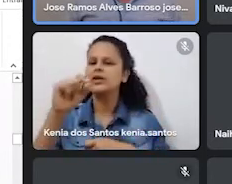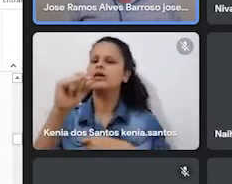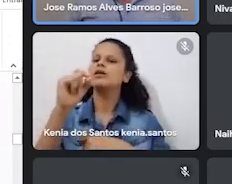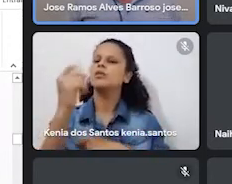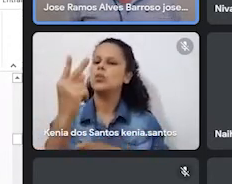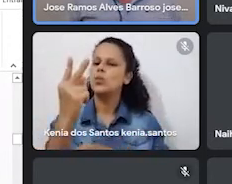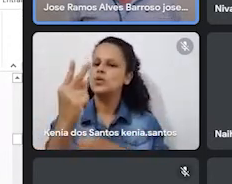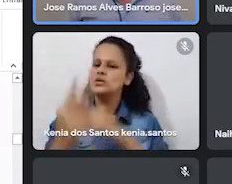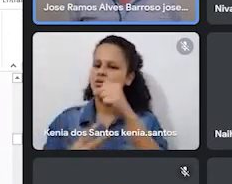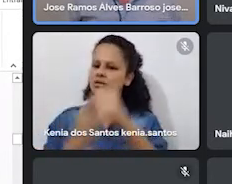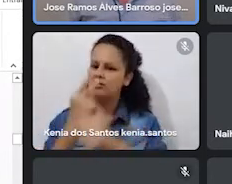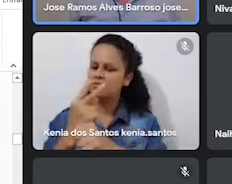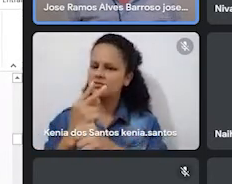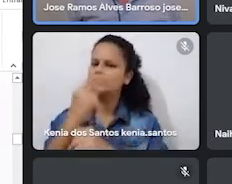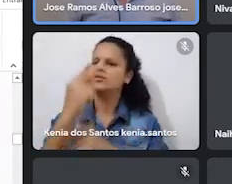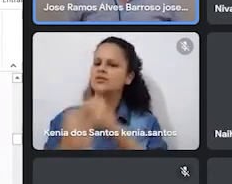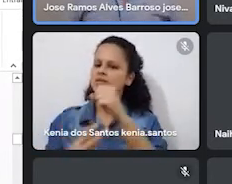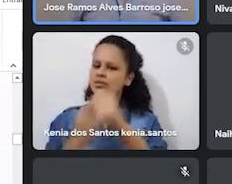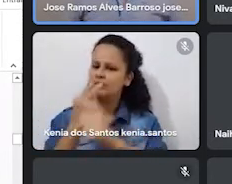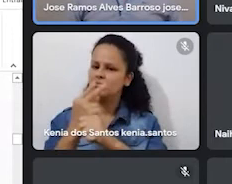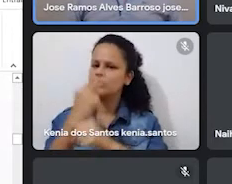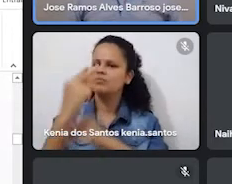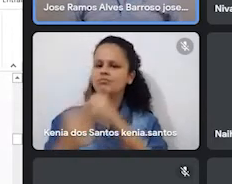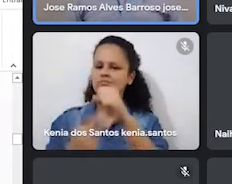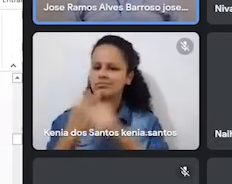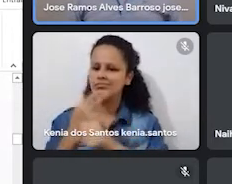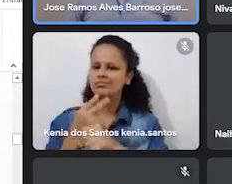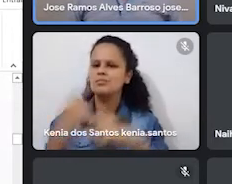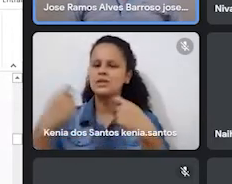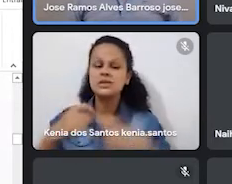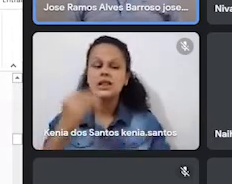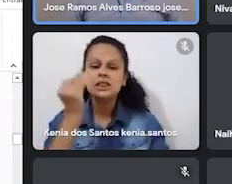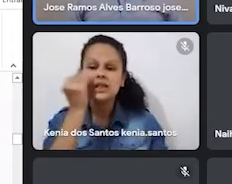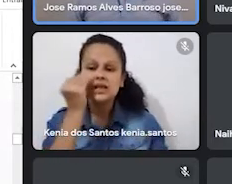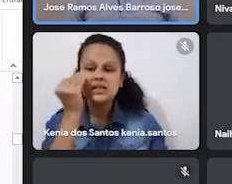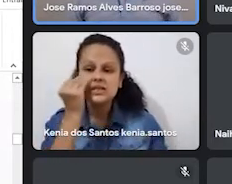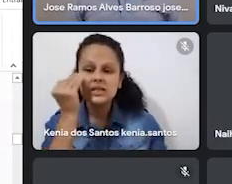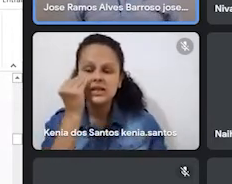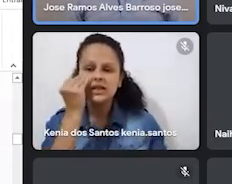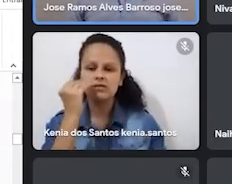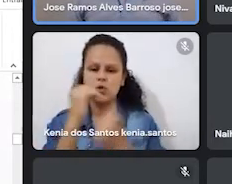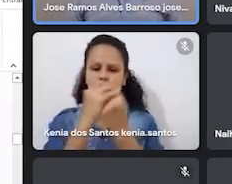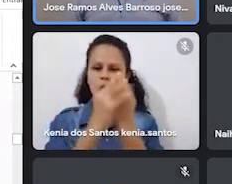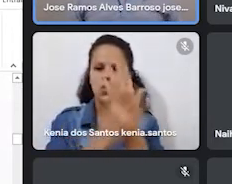em todos esses equipamentos. Na minha luva,